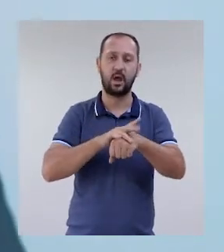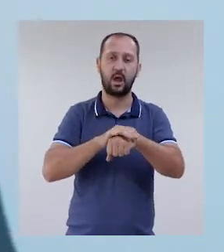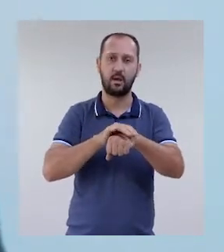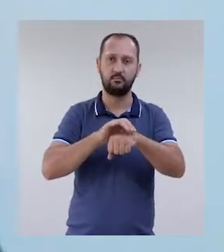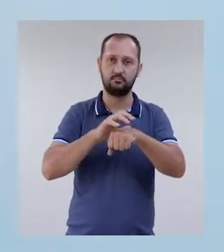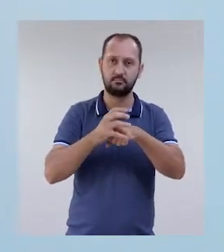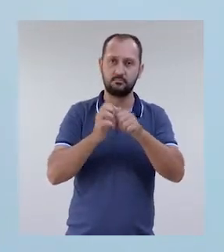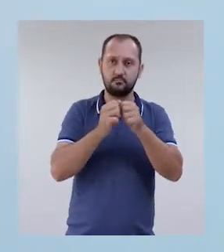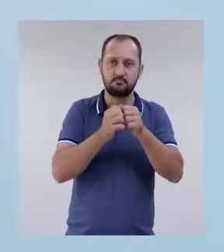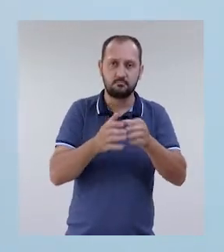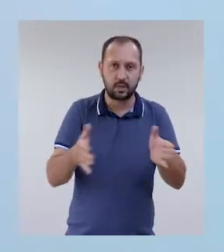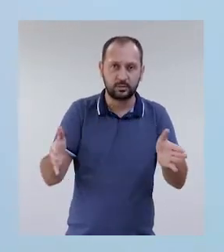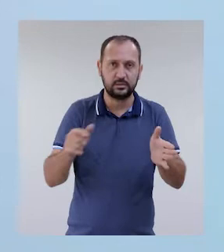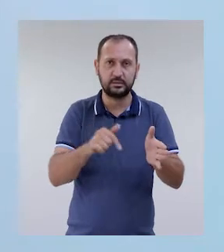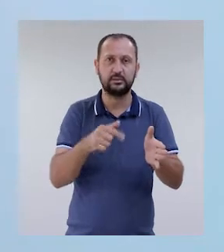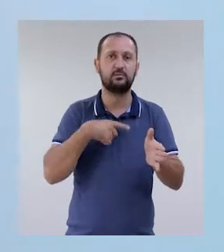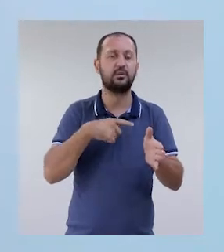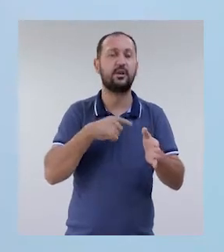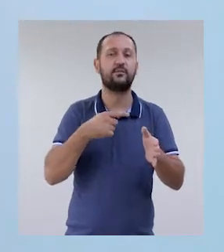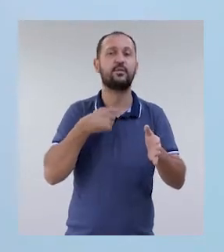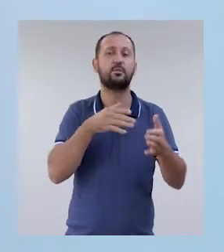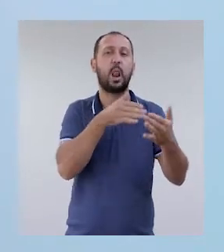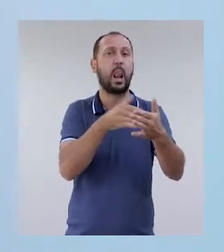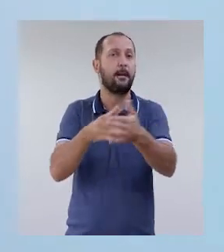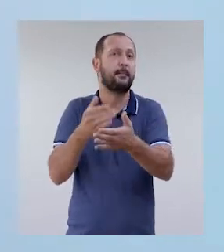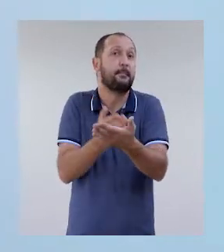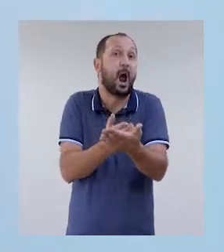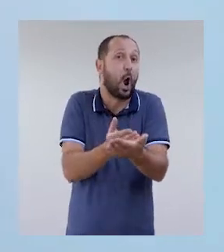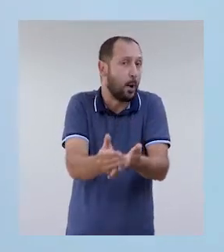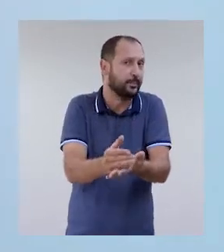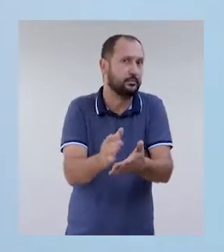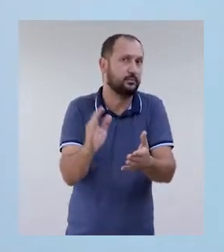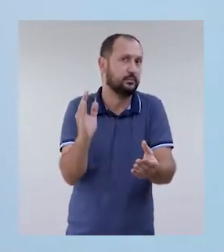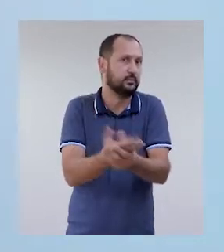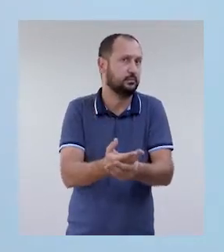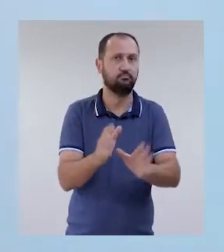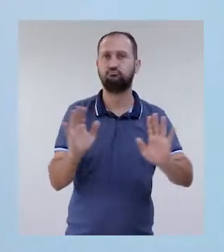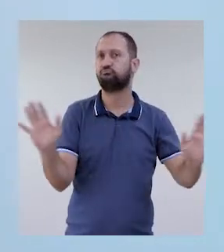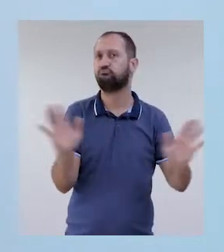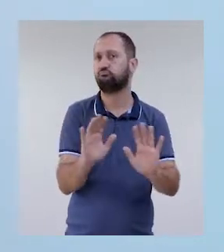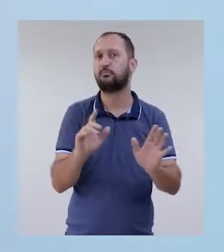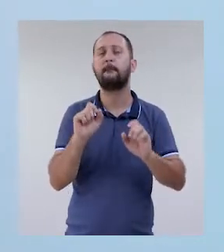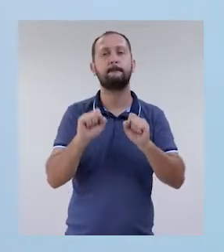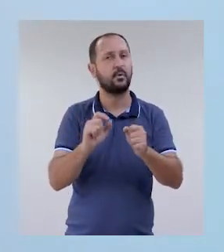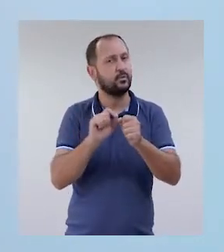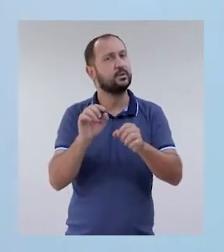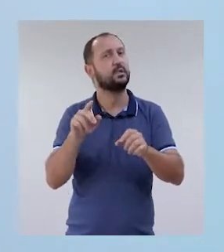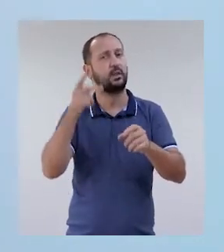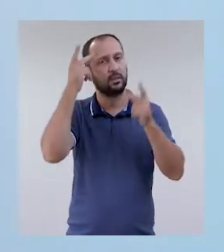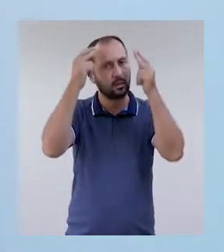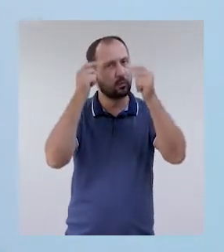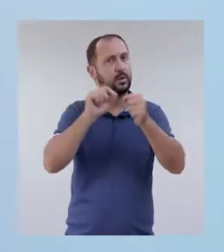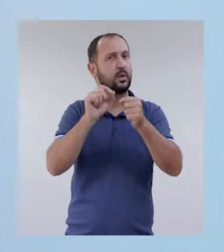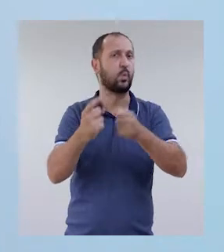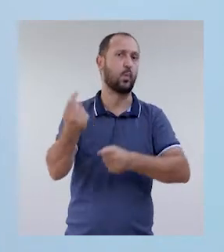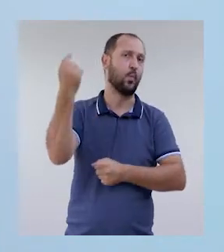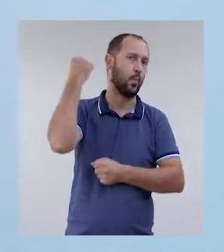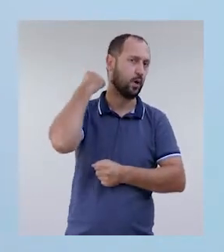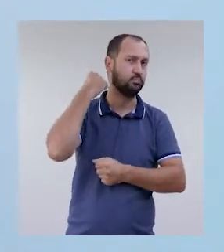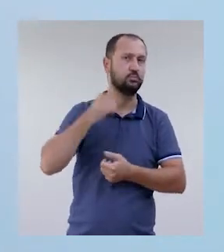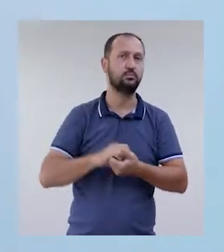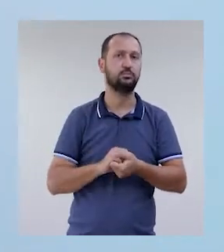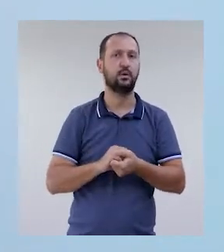pandemia, ela não trouxe nenhum tipo de restrição para que a pessoa inicie o processo. Então, se ela pode fazer tranquilamente como já